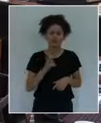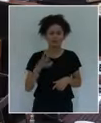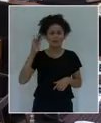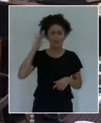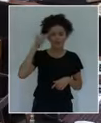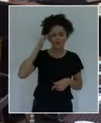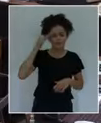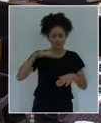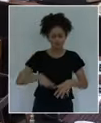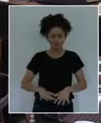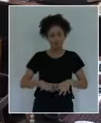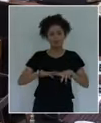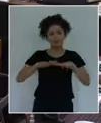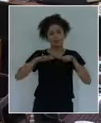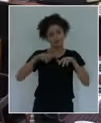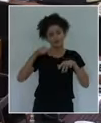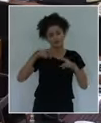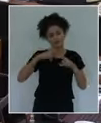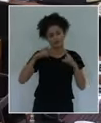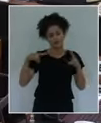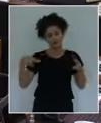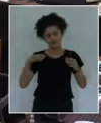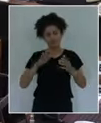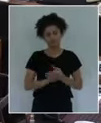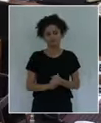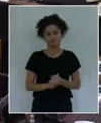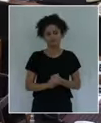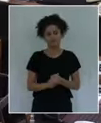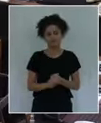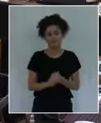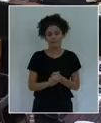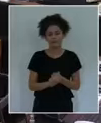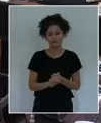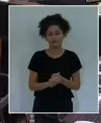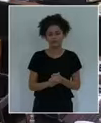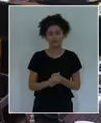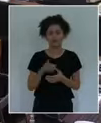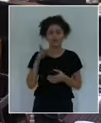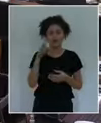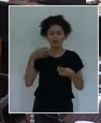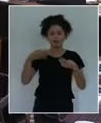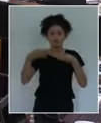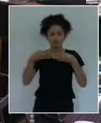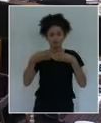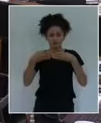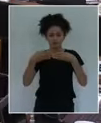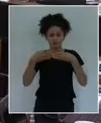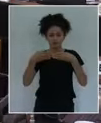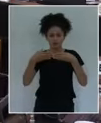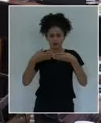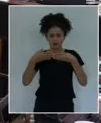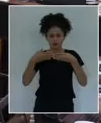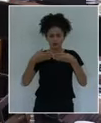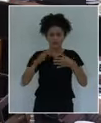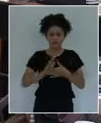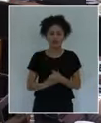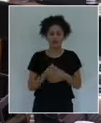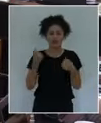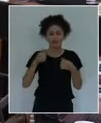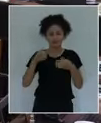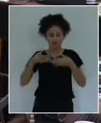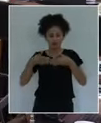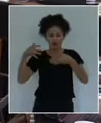A enchente, para arrasar a Ponte Nova, tem que entrar, você conhece a usina do Brito, naquela parte de baixo, passa pela janela. Entendeu? Eu já assisti isso aí lá umas